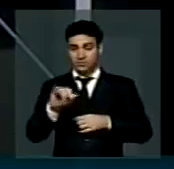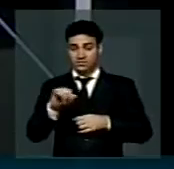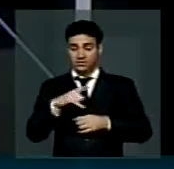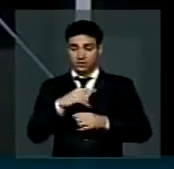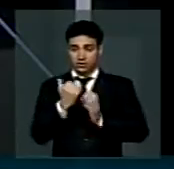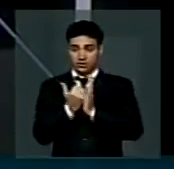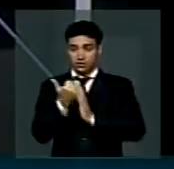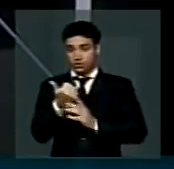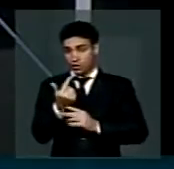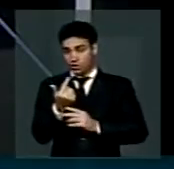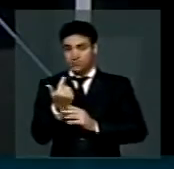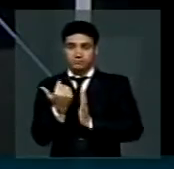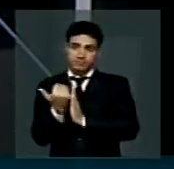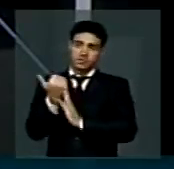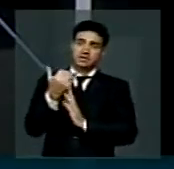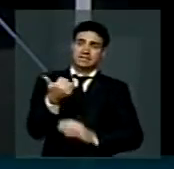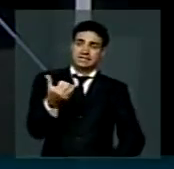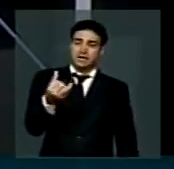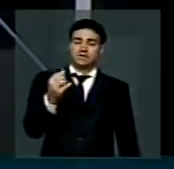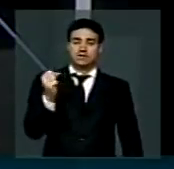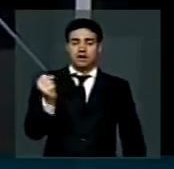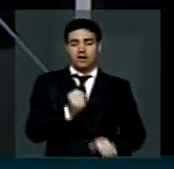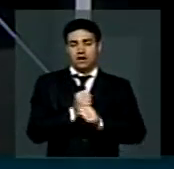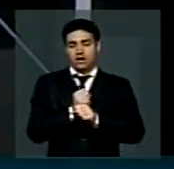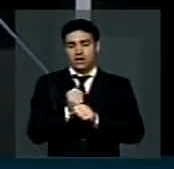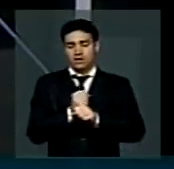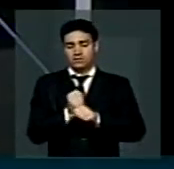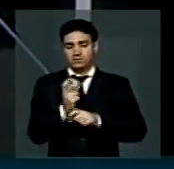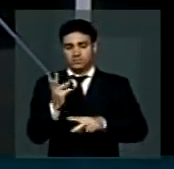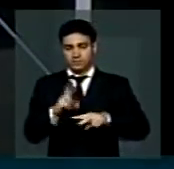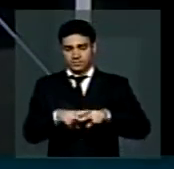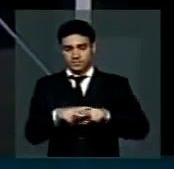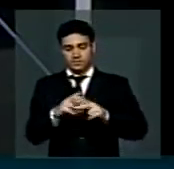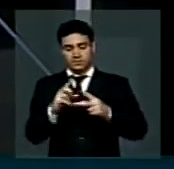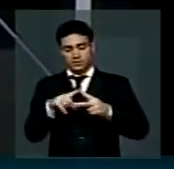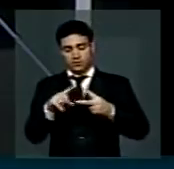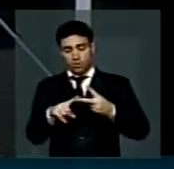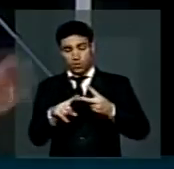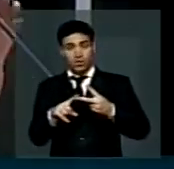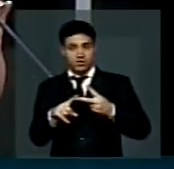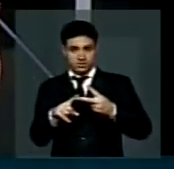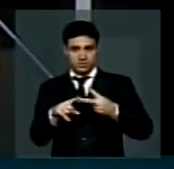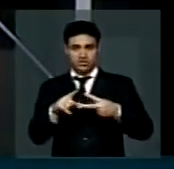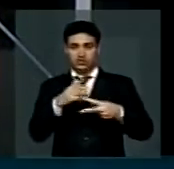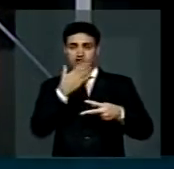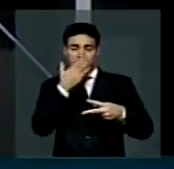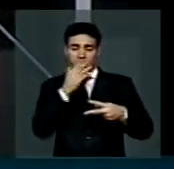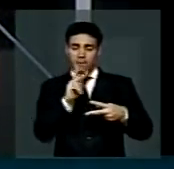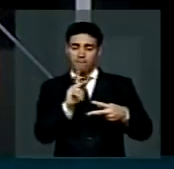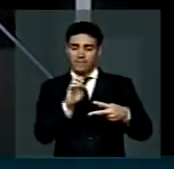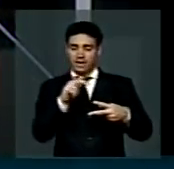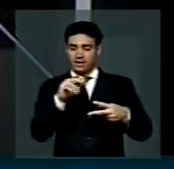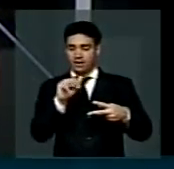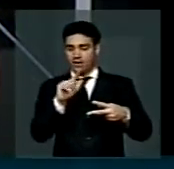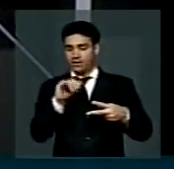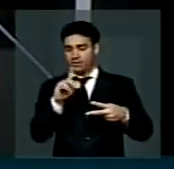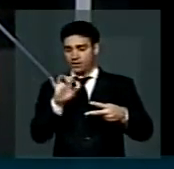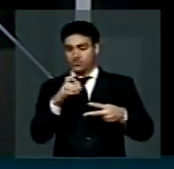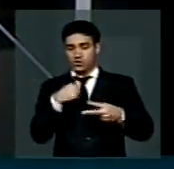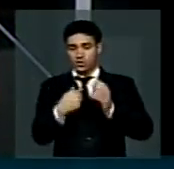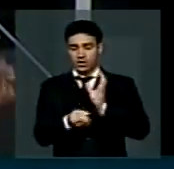12 para 16 anos de reclusão. O aumento nessas duas penalidades transformei em um projeto de